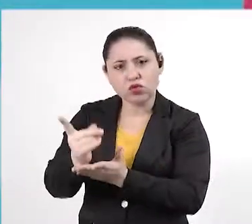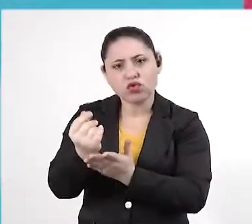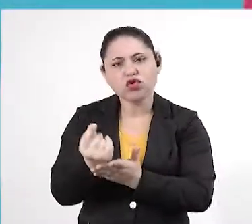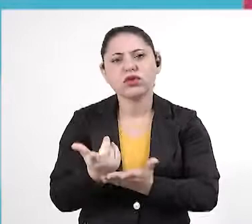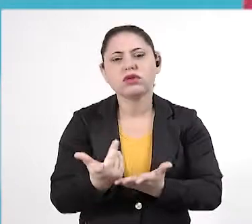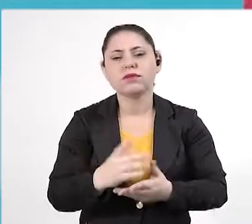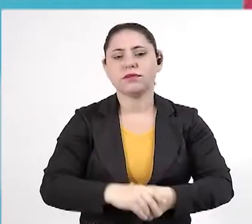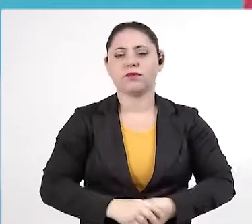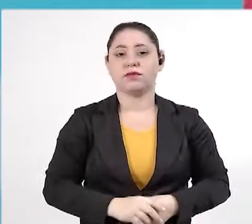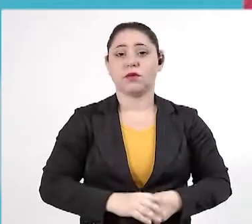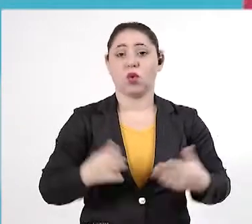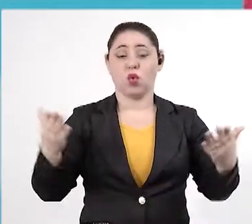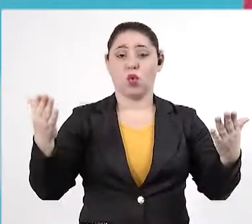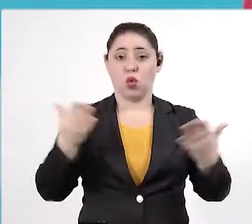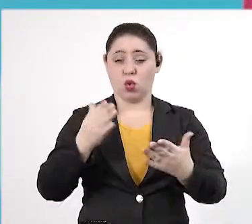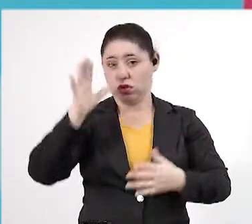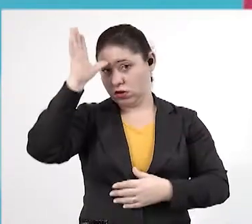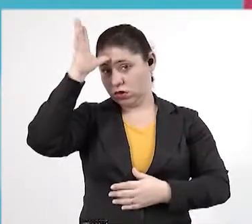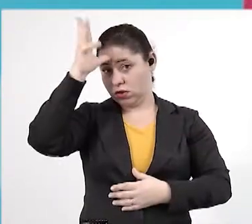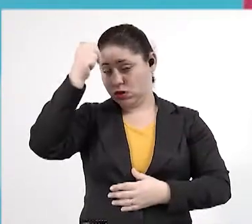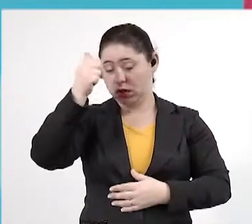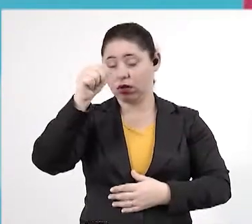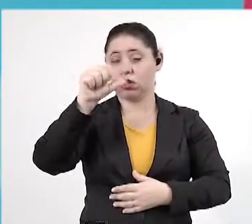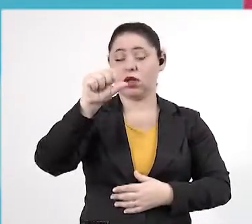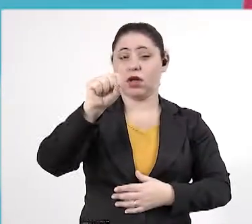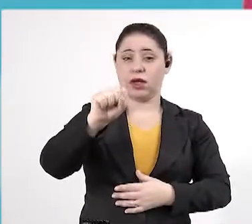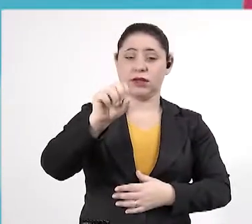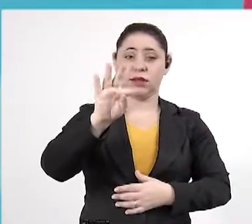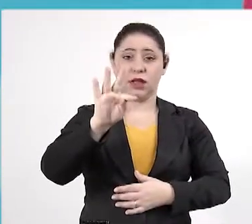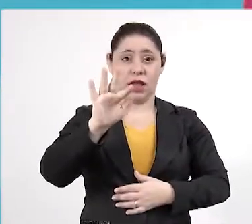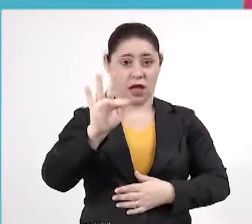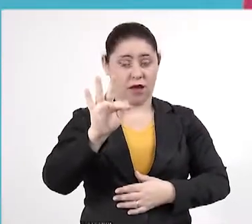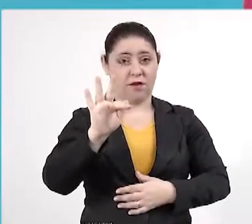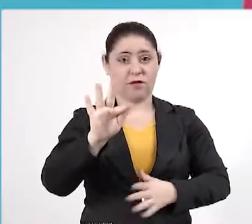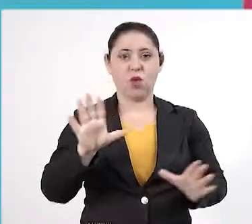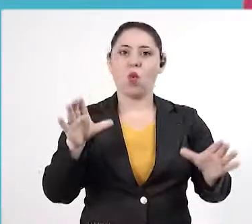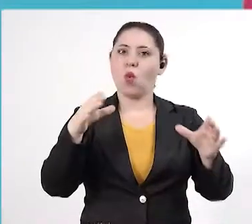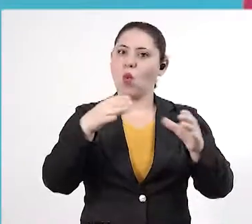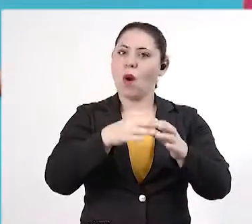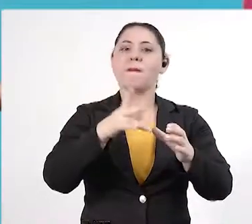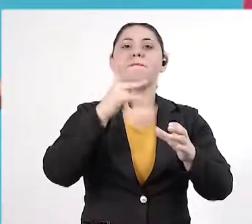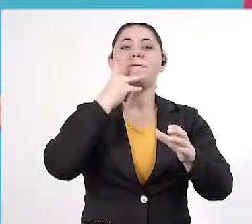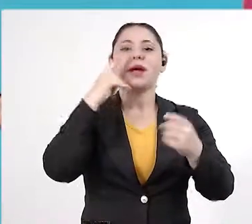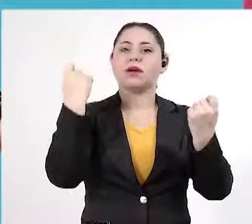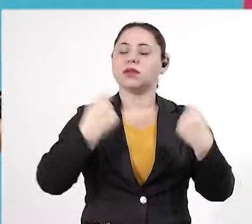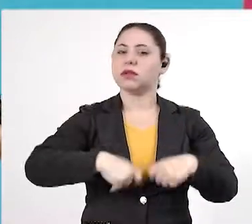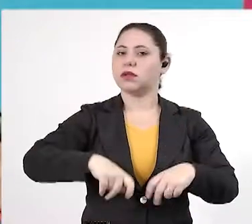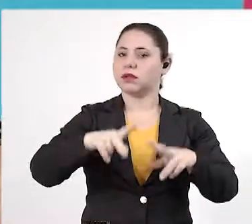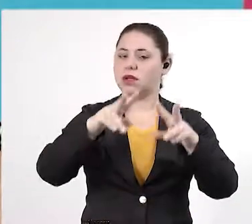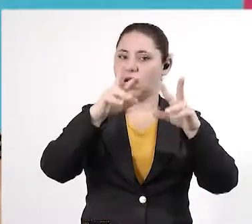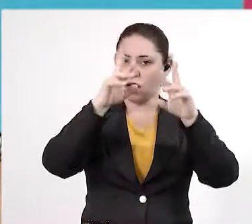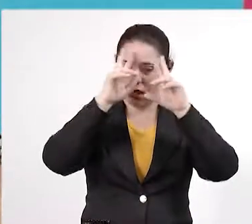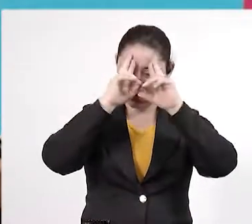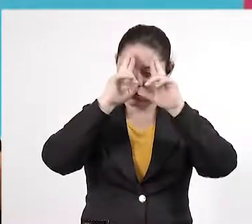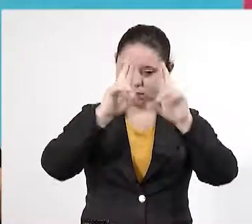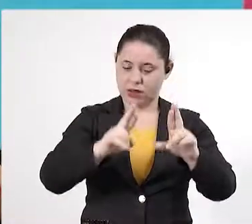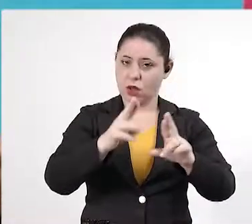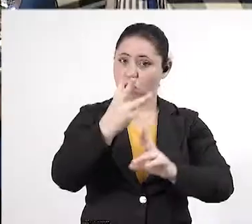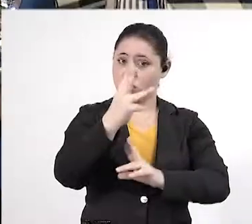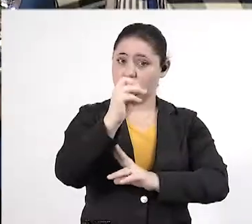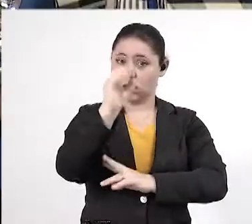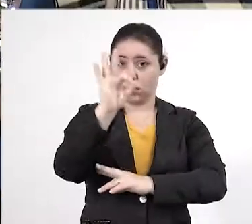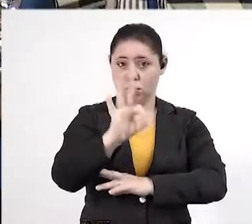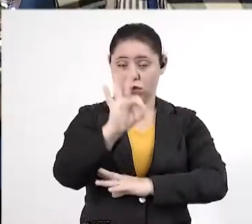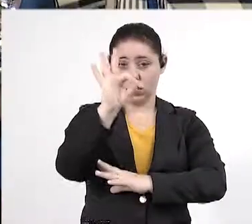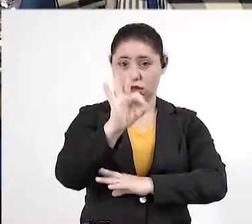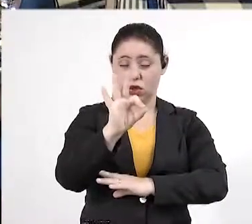E hoje, após a decisão do Supremo Tribunal Federal, onde ele diz que o partido deve sim respeitar esses 30% da cota